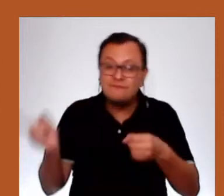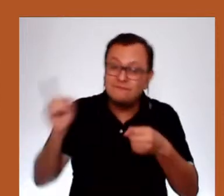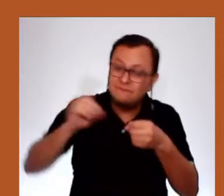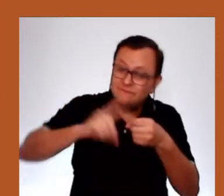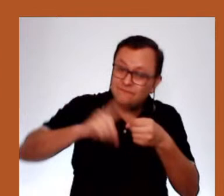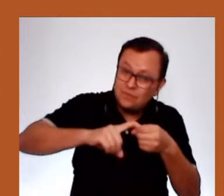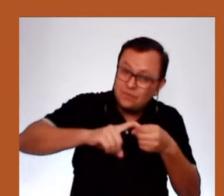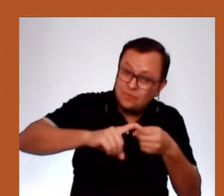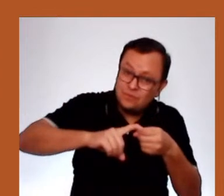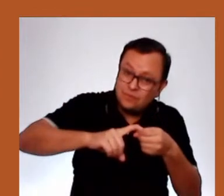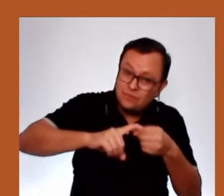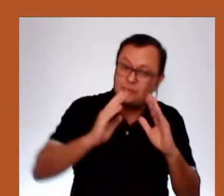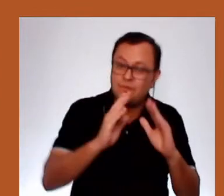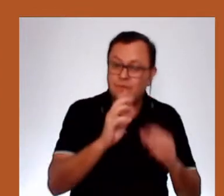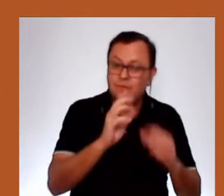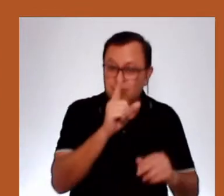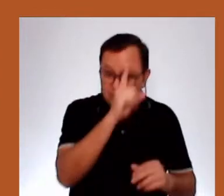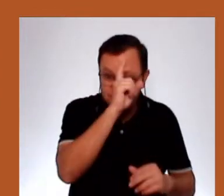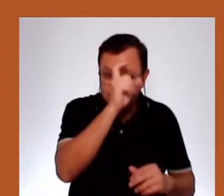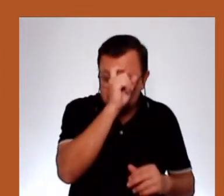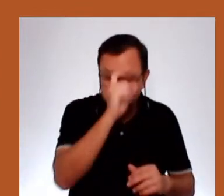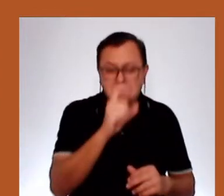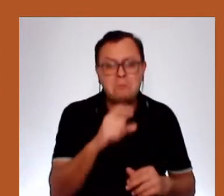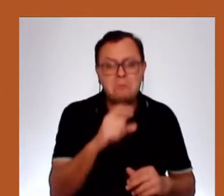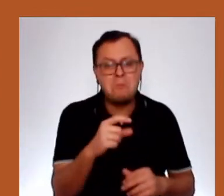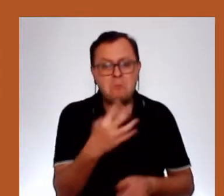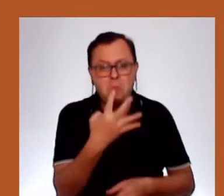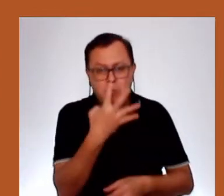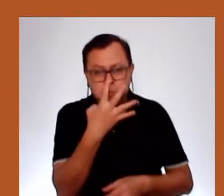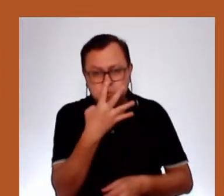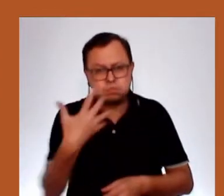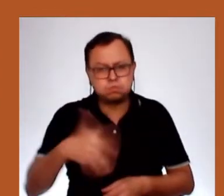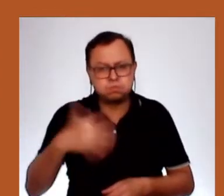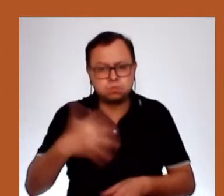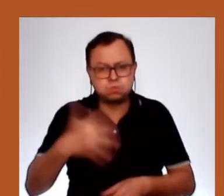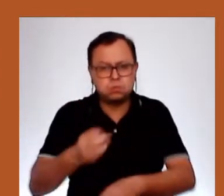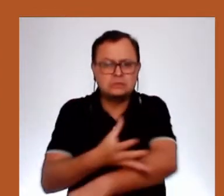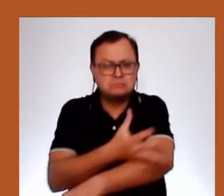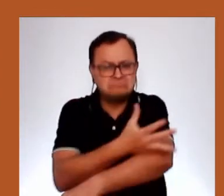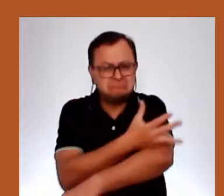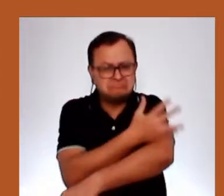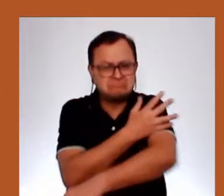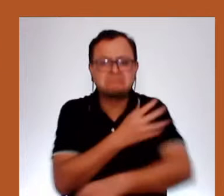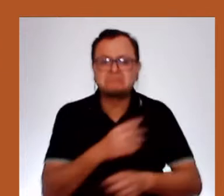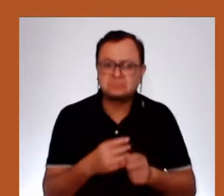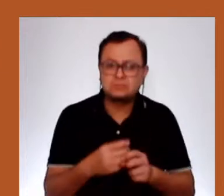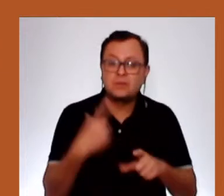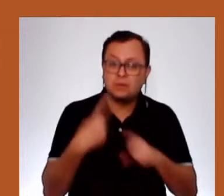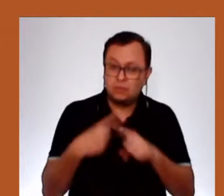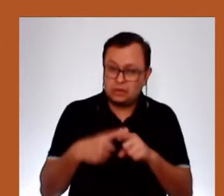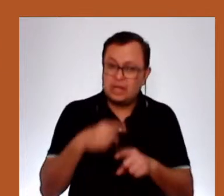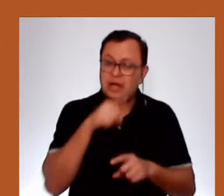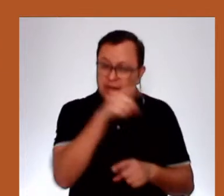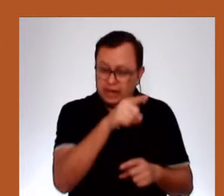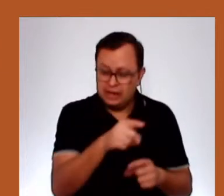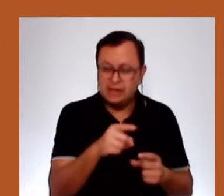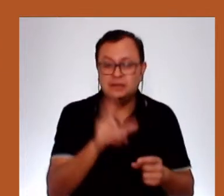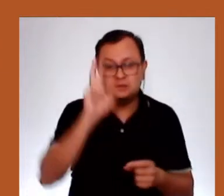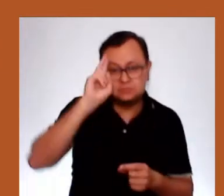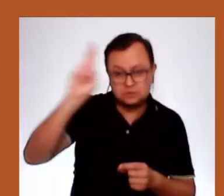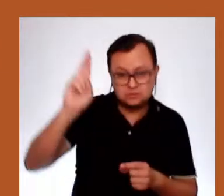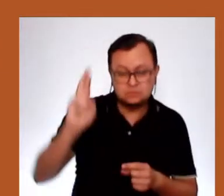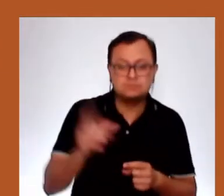é extremo num nível que é muito emocionante, né? Porque ela está ali, ela levando as